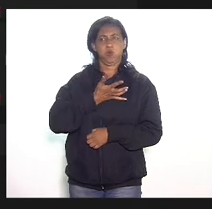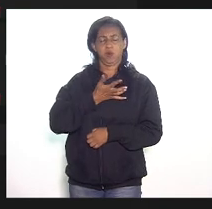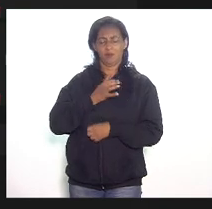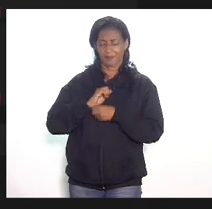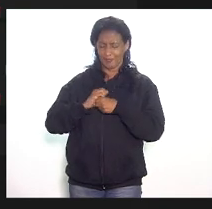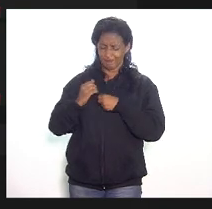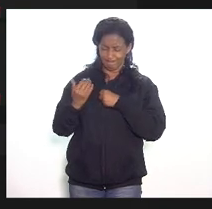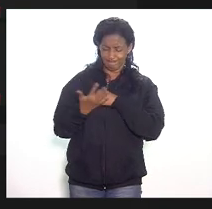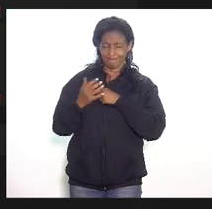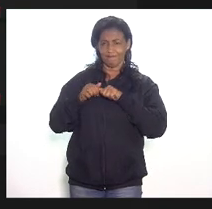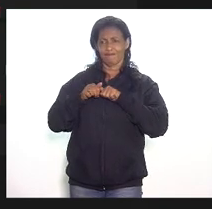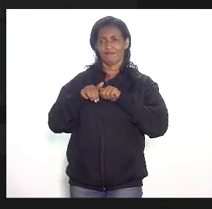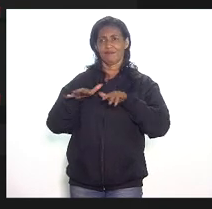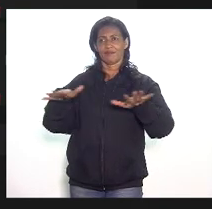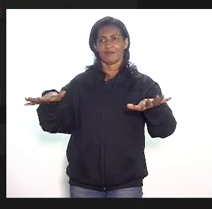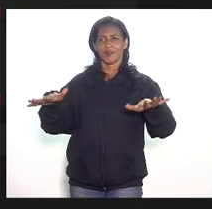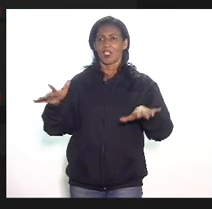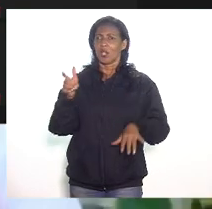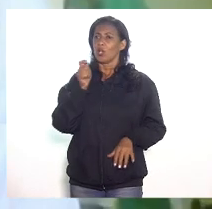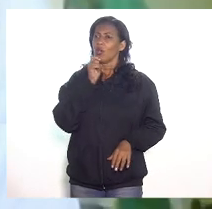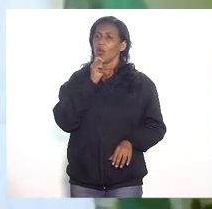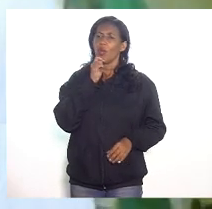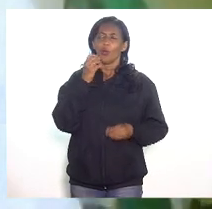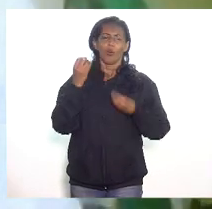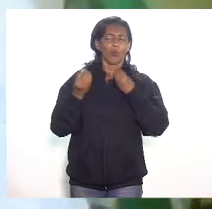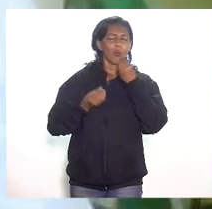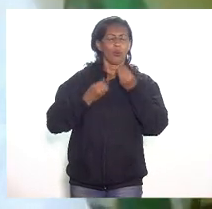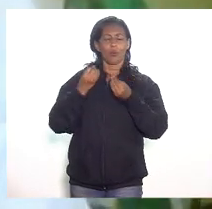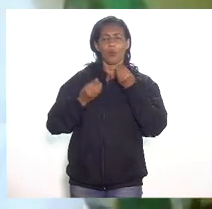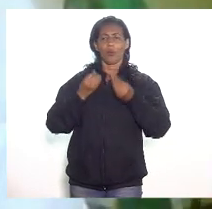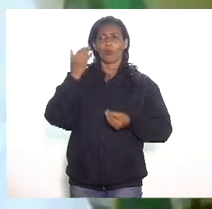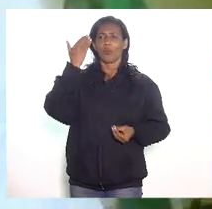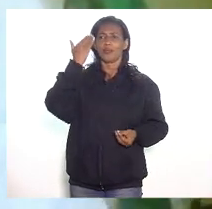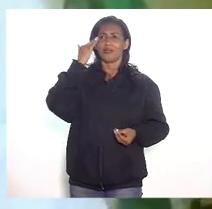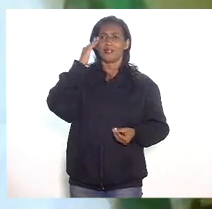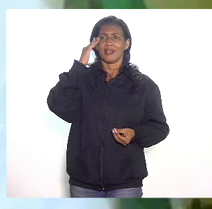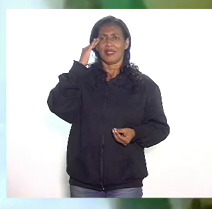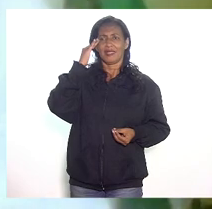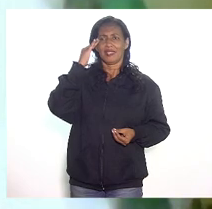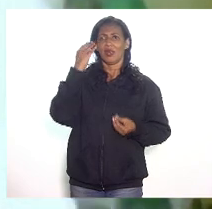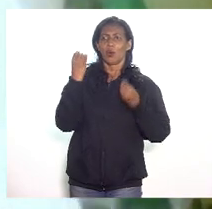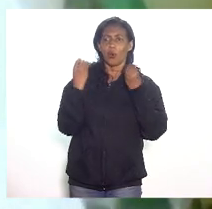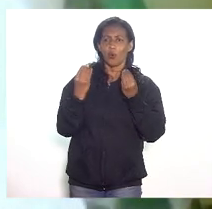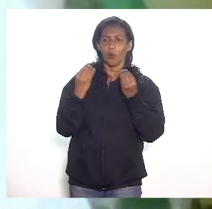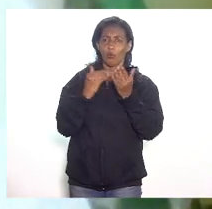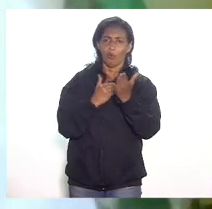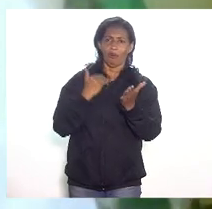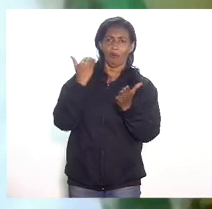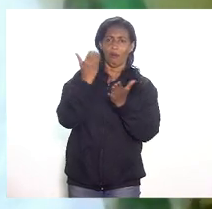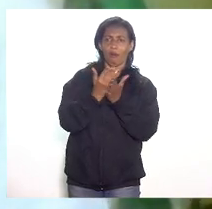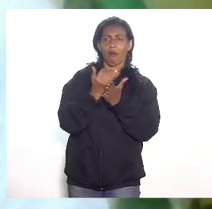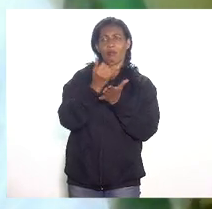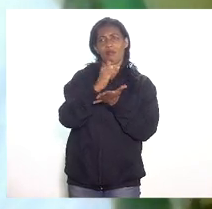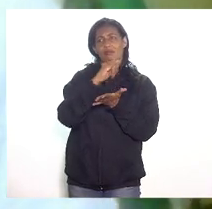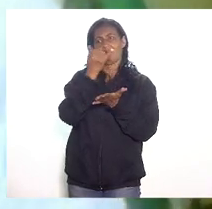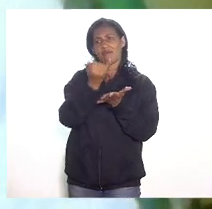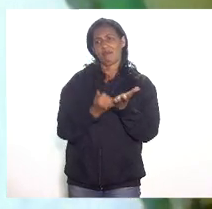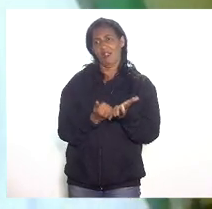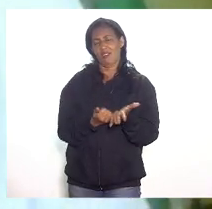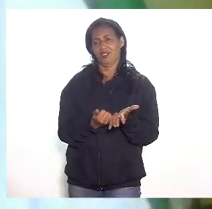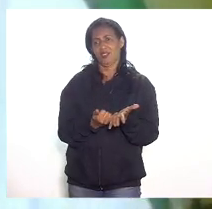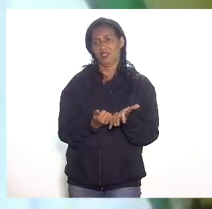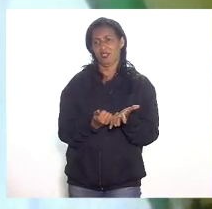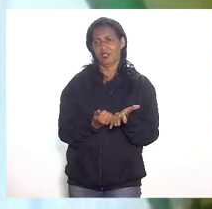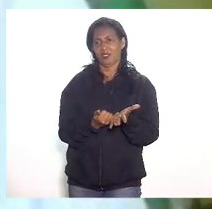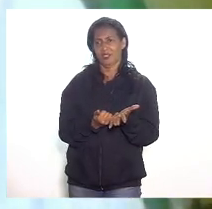não temos como entender uma mensagem de aumento de taxa judiciária. A população já não